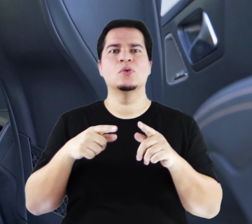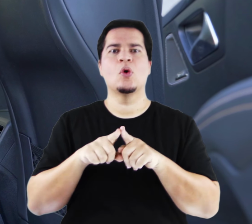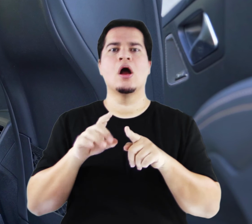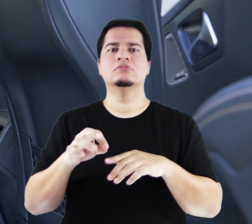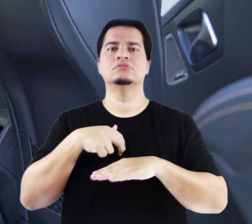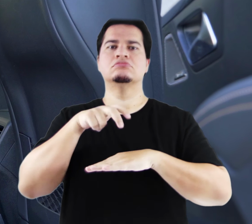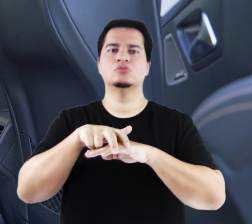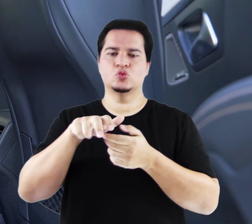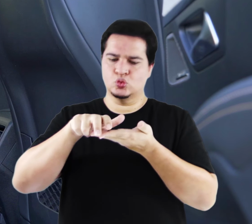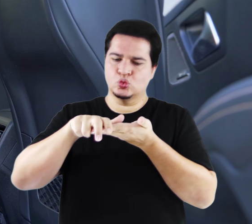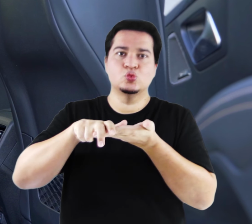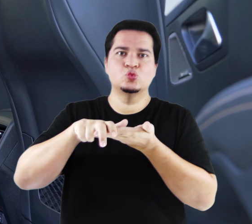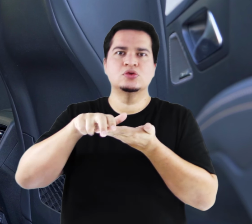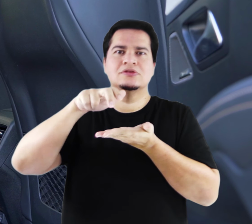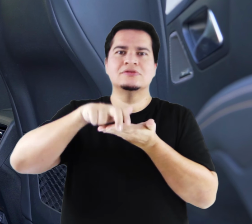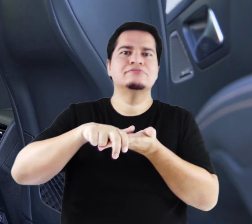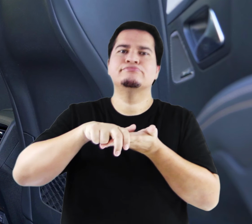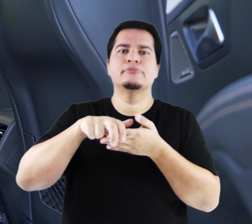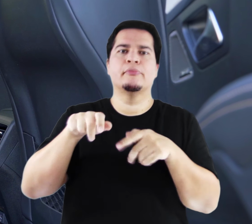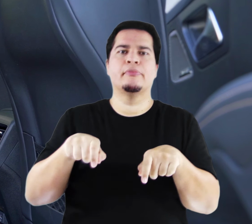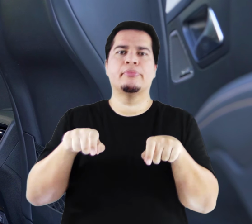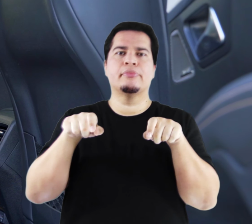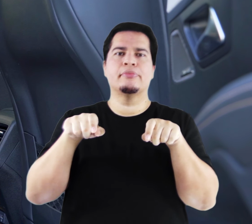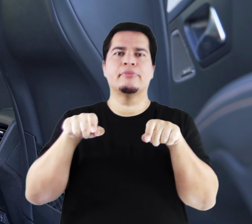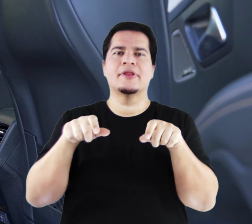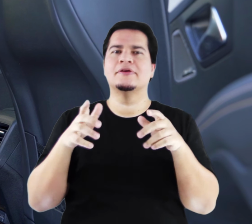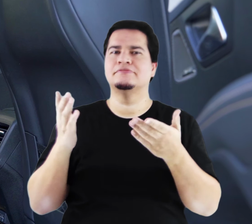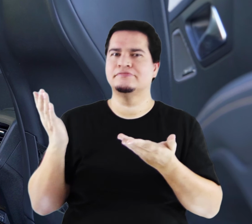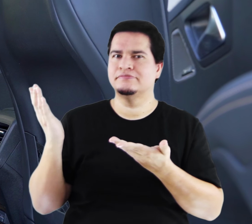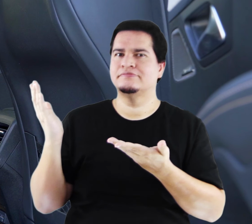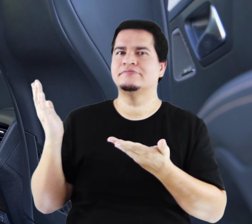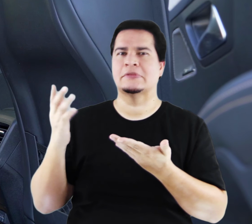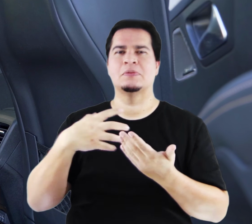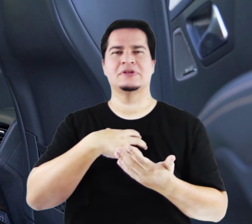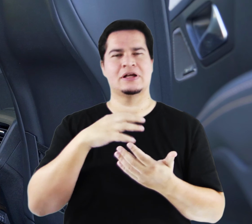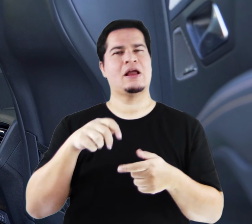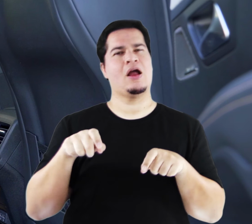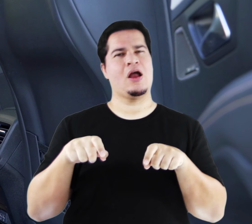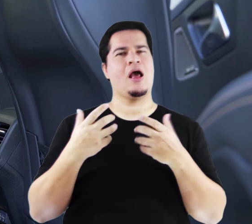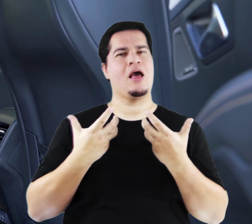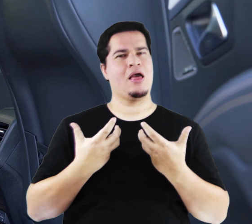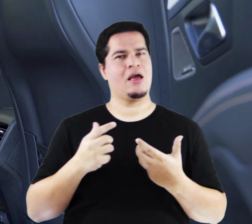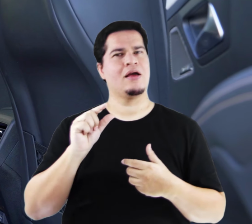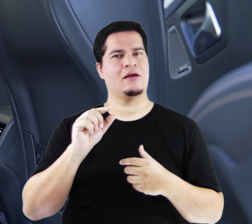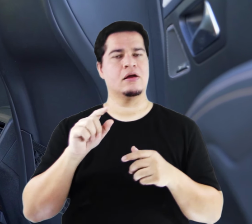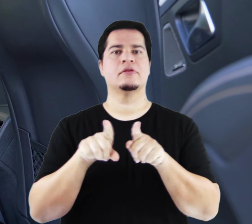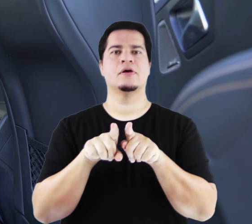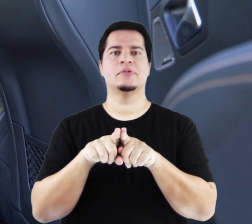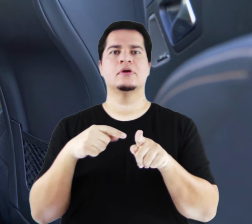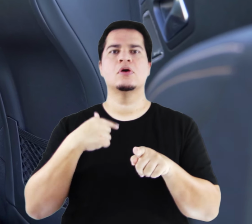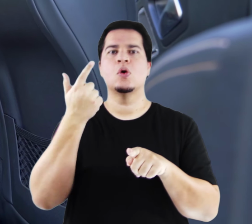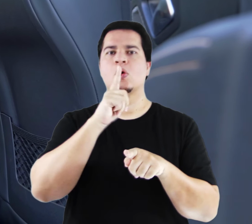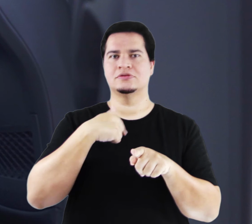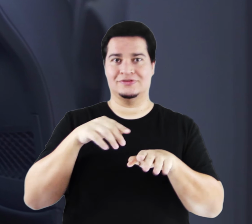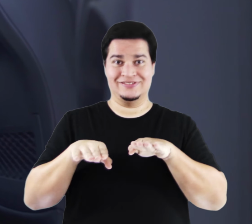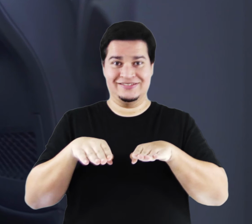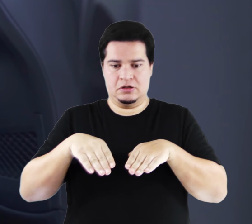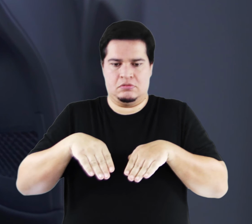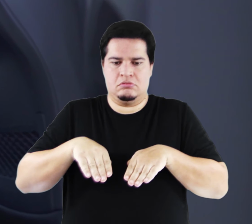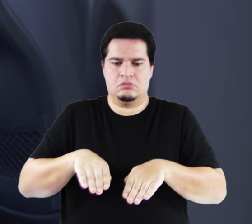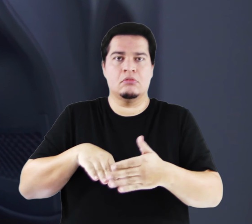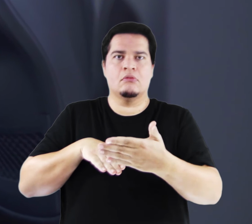fica encostada no assento. Então é cansativo. E outra coisa, eu não consigo pôr o pé embaixo do